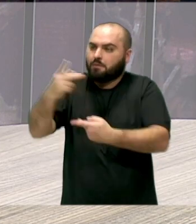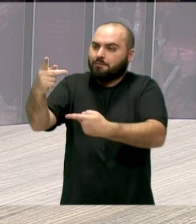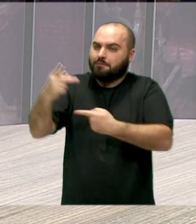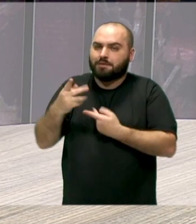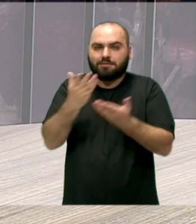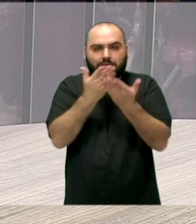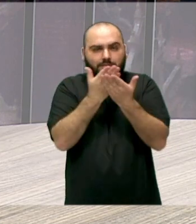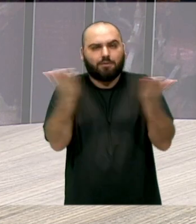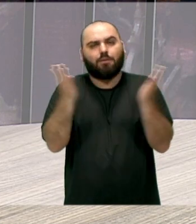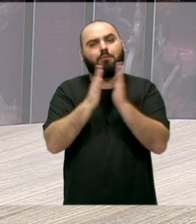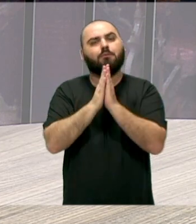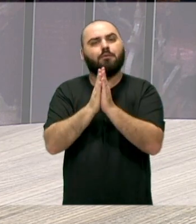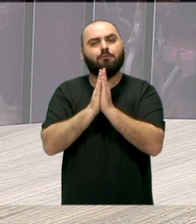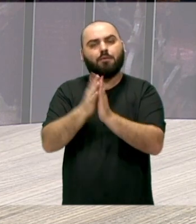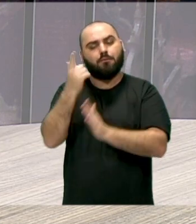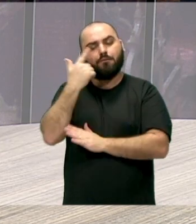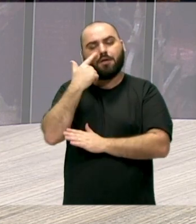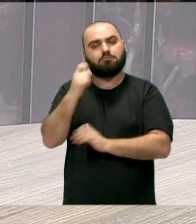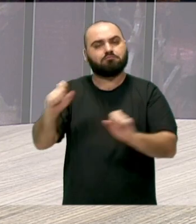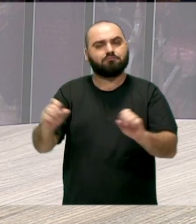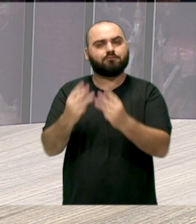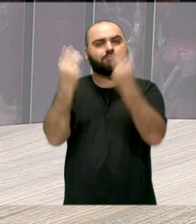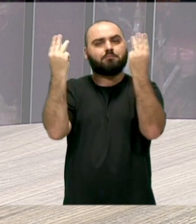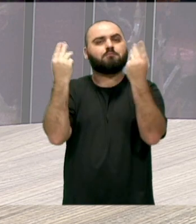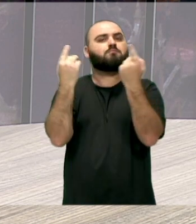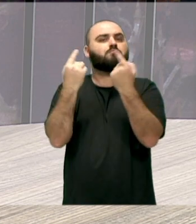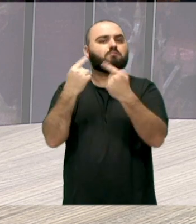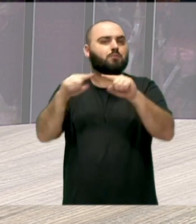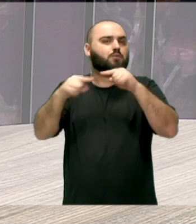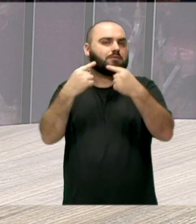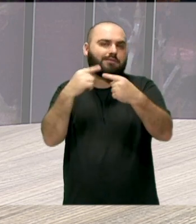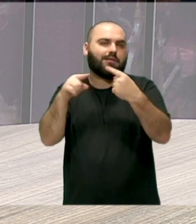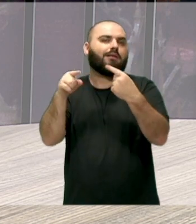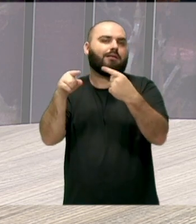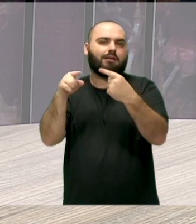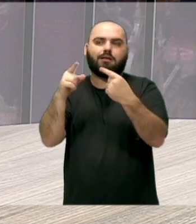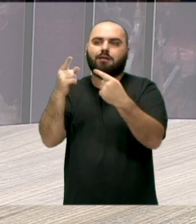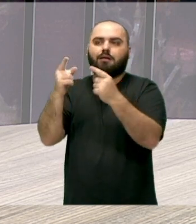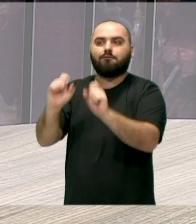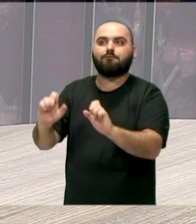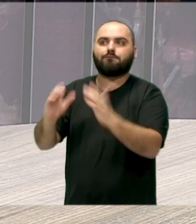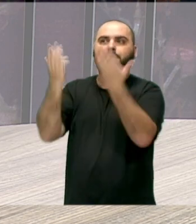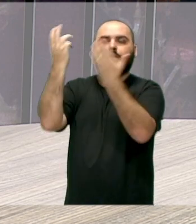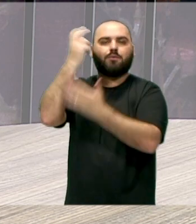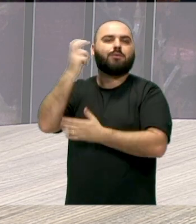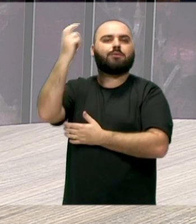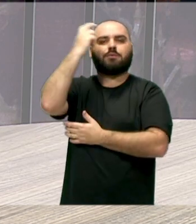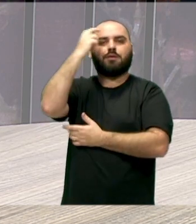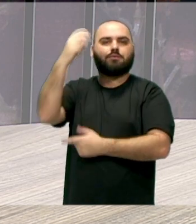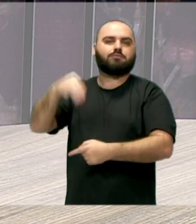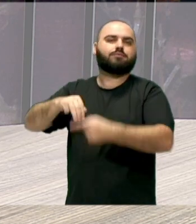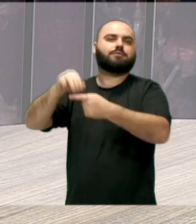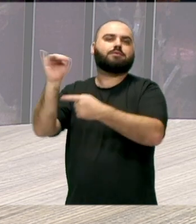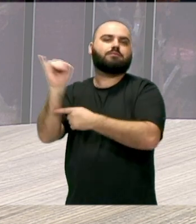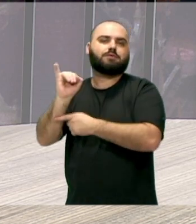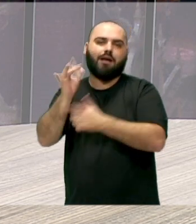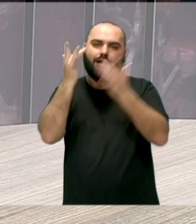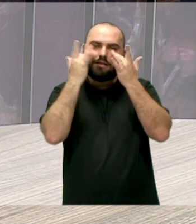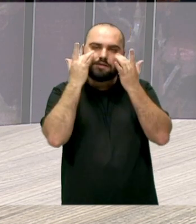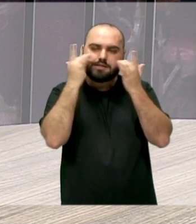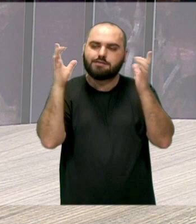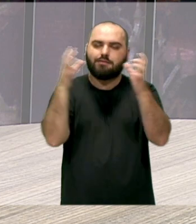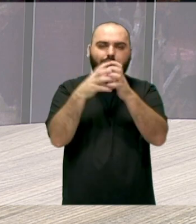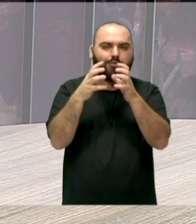para que prestigiem o Festival de Música e todos os demais eventos culturais do município, dos artistas, dos